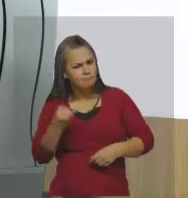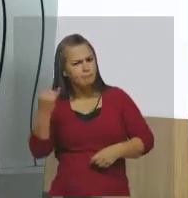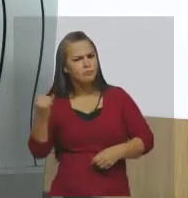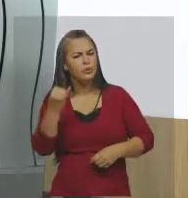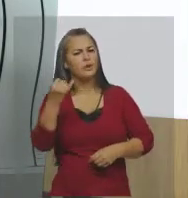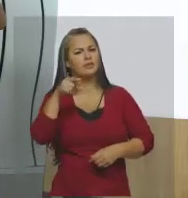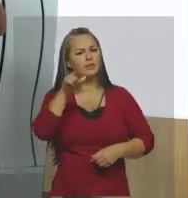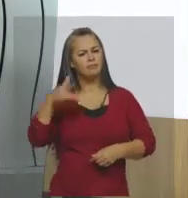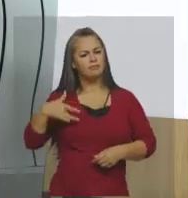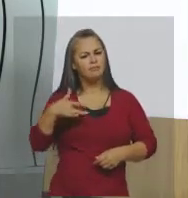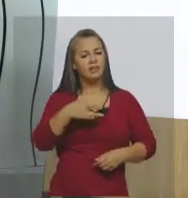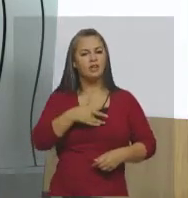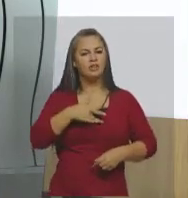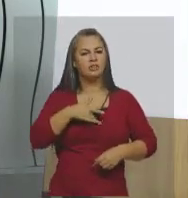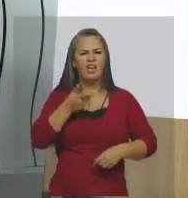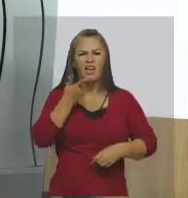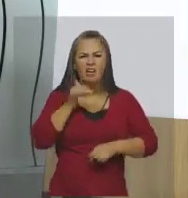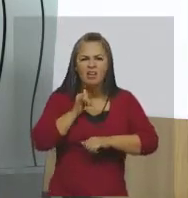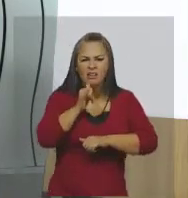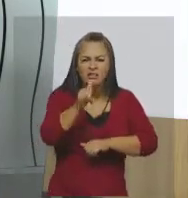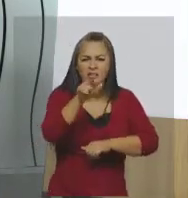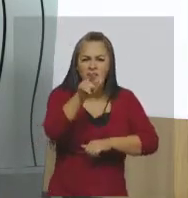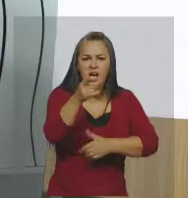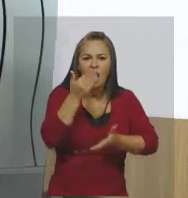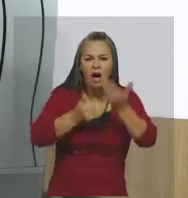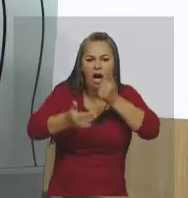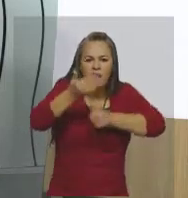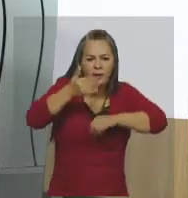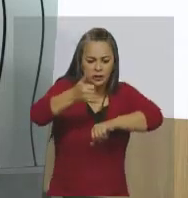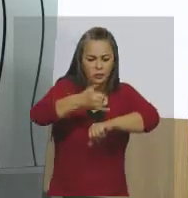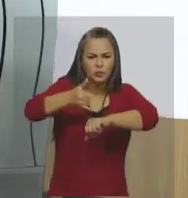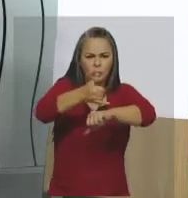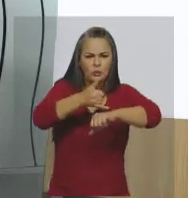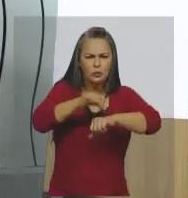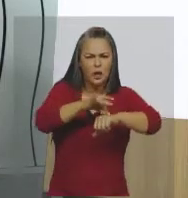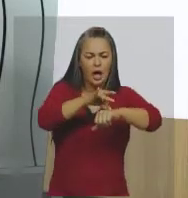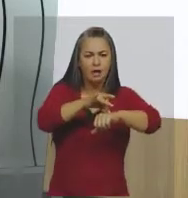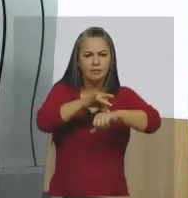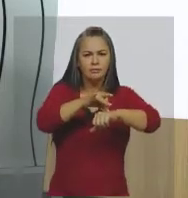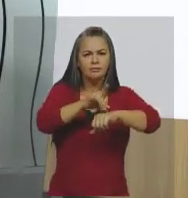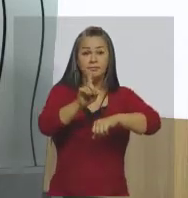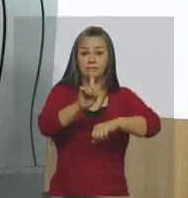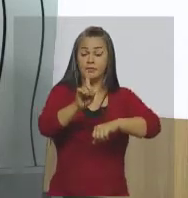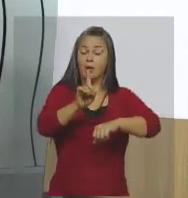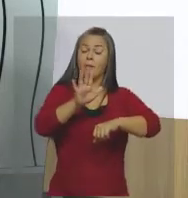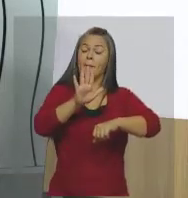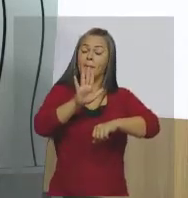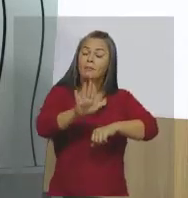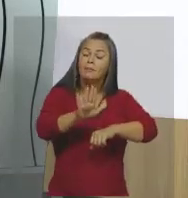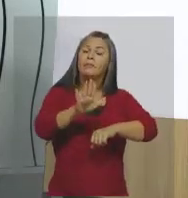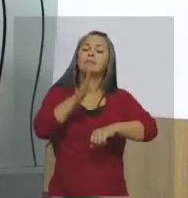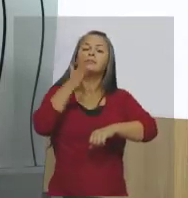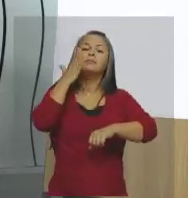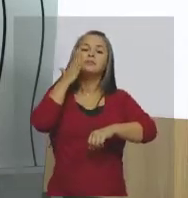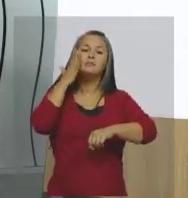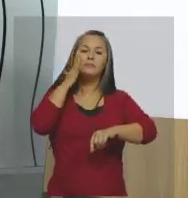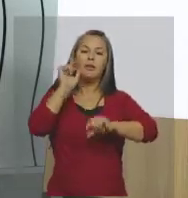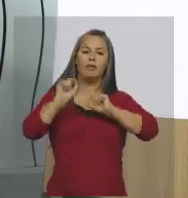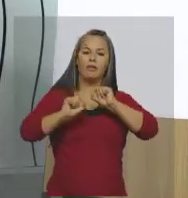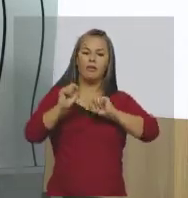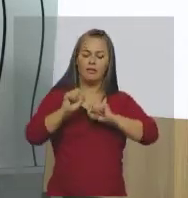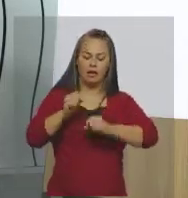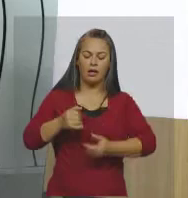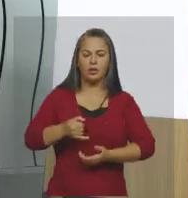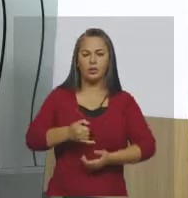estou dizendo para você comer gordura em excesso, hein? Por favor, de forma alguma. Então, o intestino delgado ele tem um papel muito importante na digestão